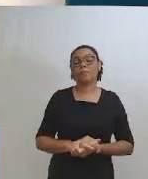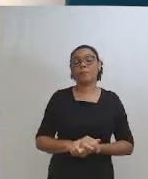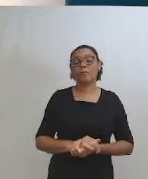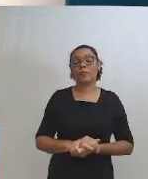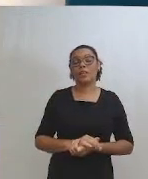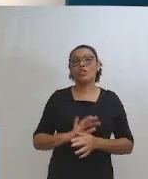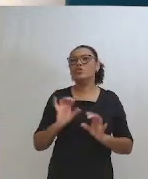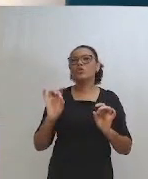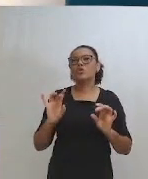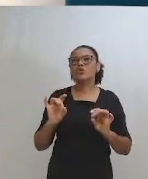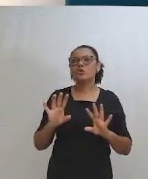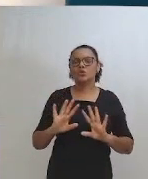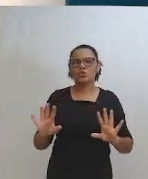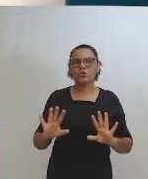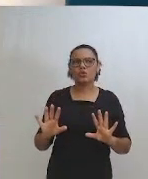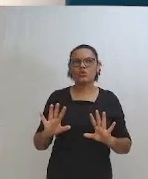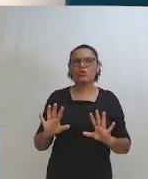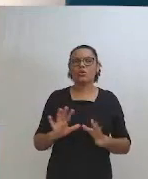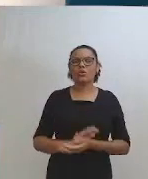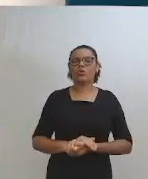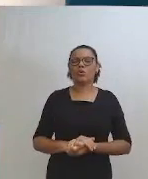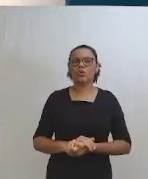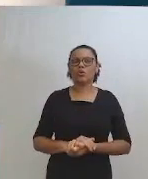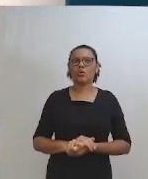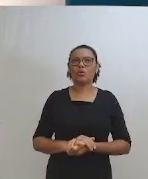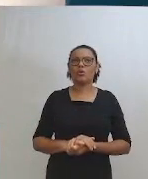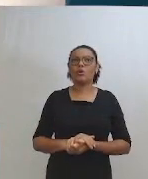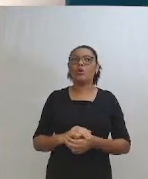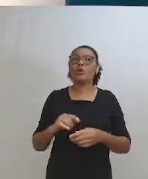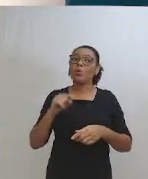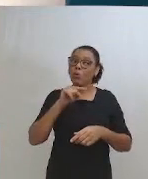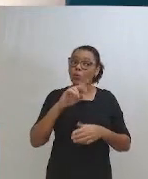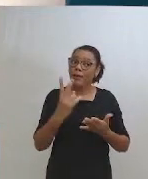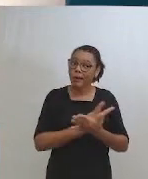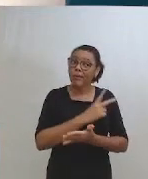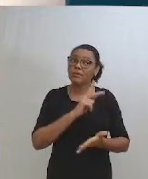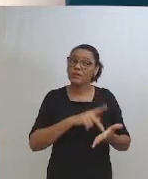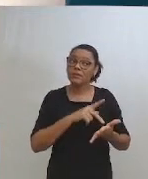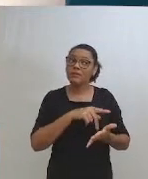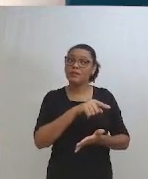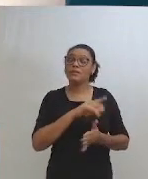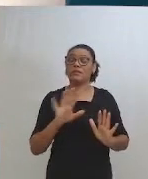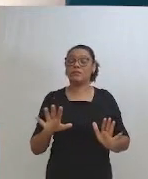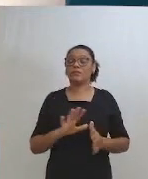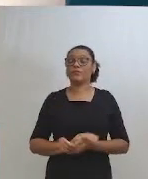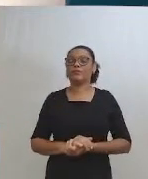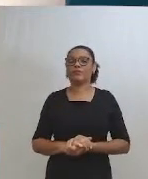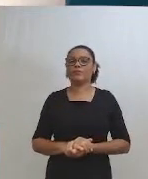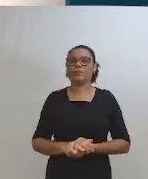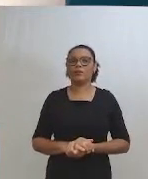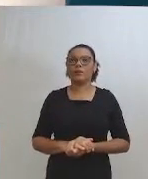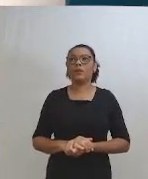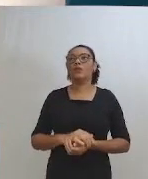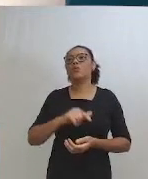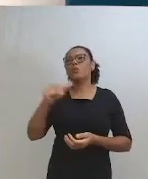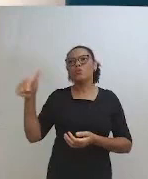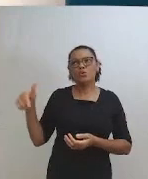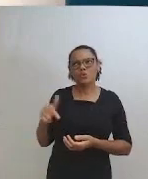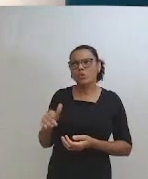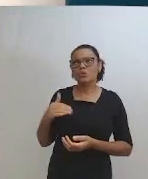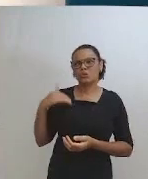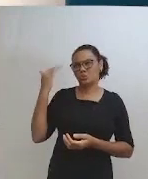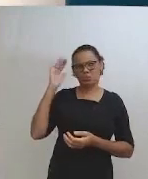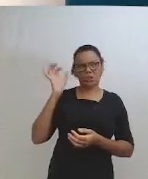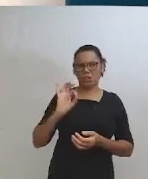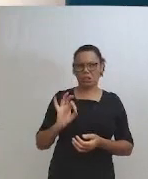É apenas um contingenciamento de acordo com o caso concreto e com o fato trazido. Nos demais, eu não entendi que houve